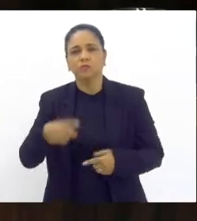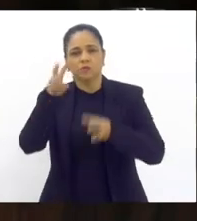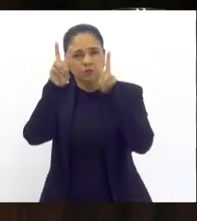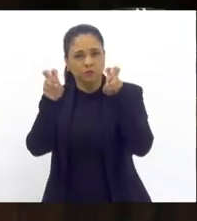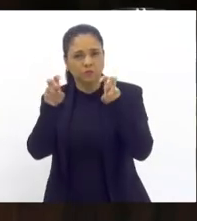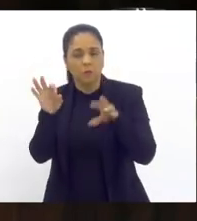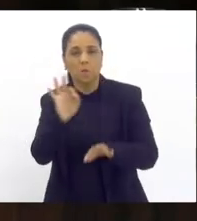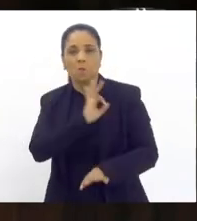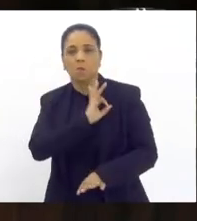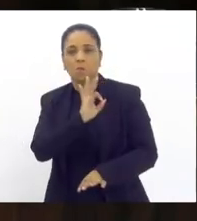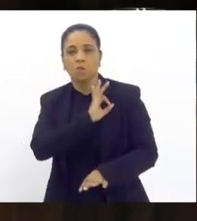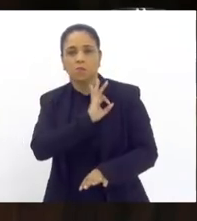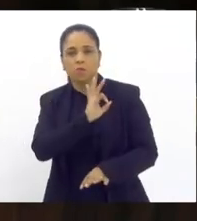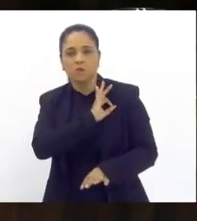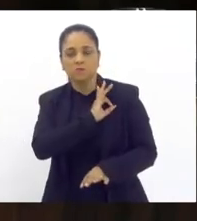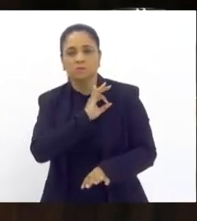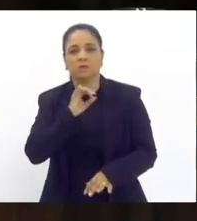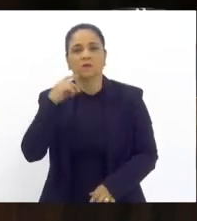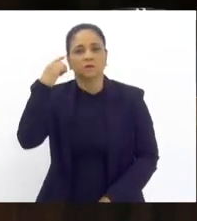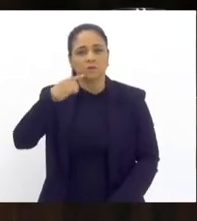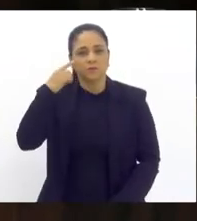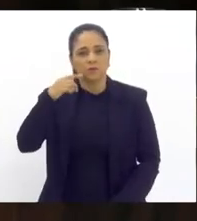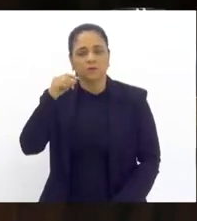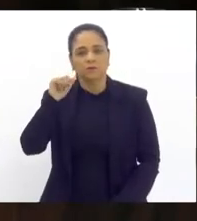o deputado Márcio Gualberto.